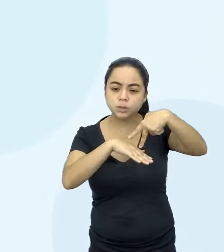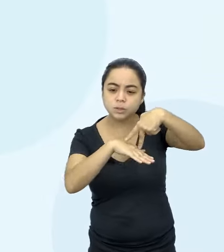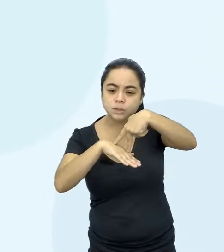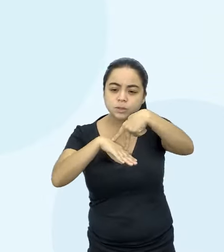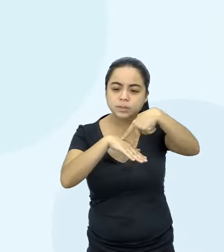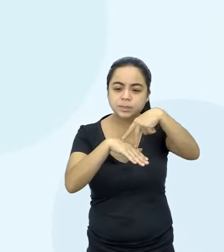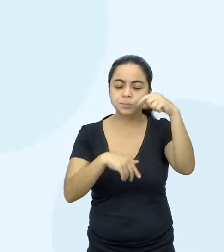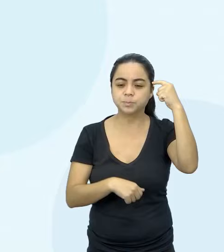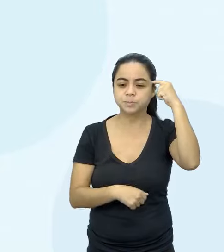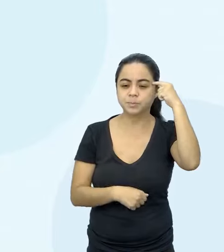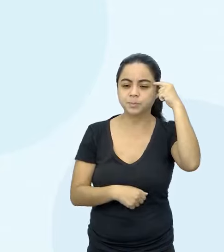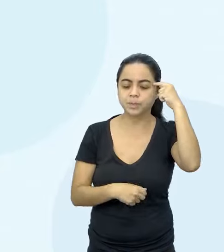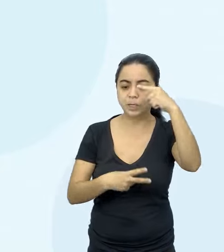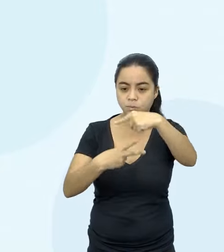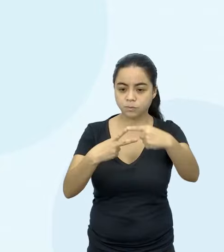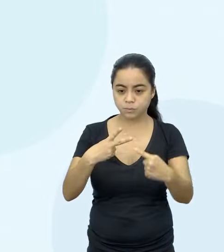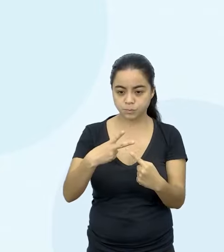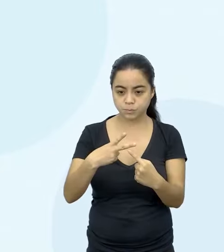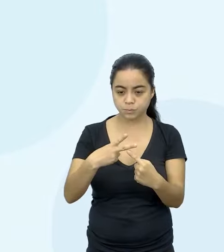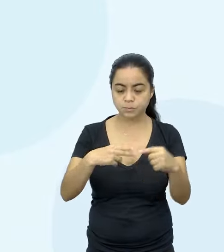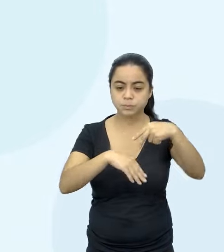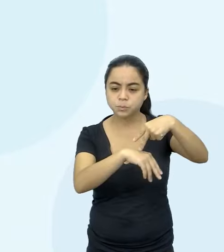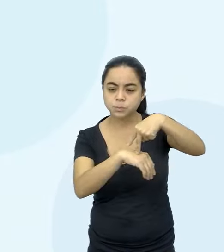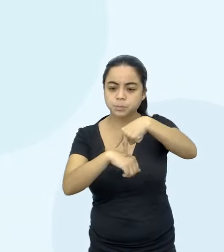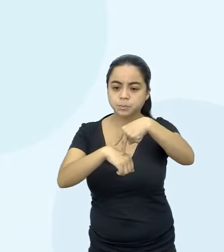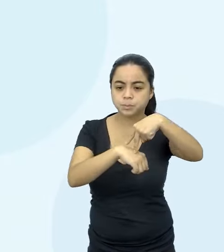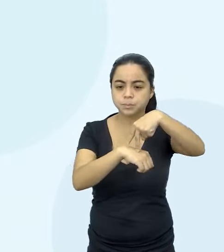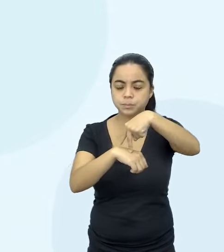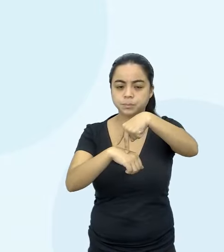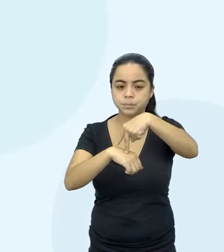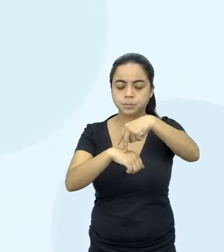pensando nos dois componentes. Equilíbrio,